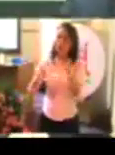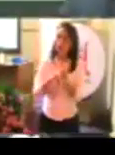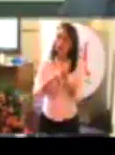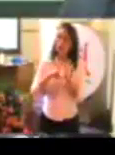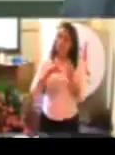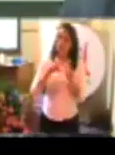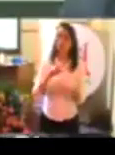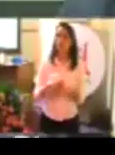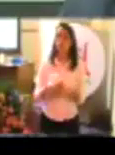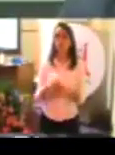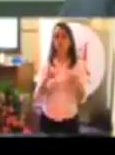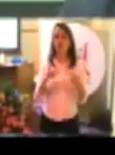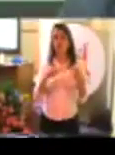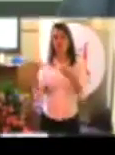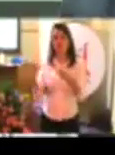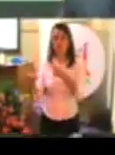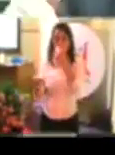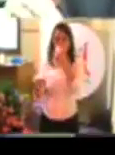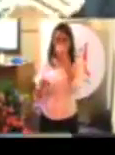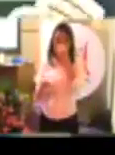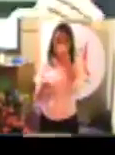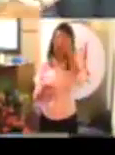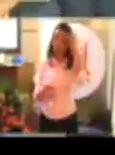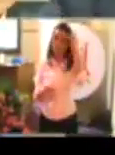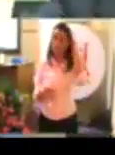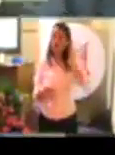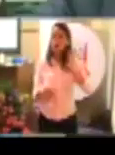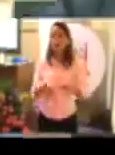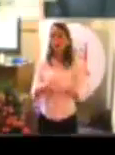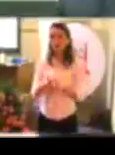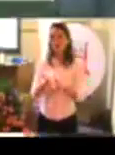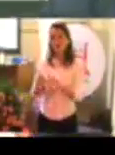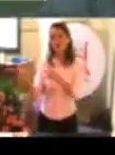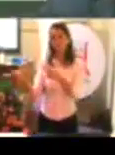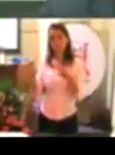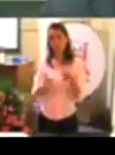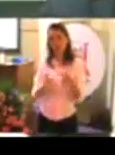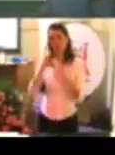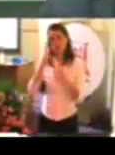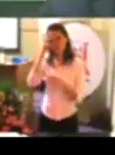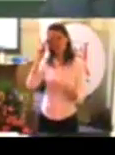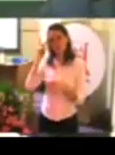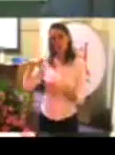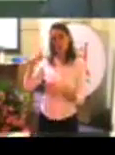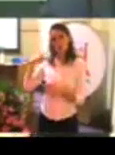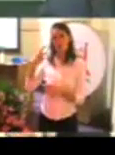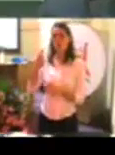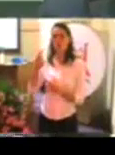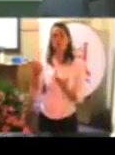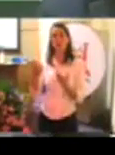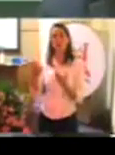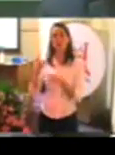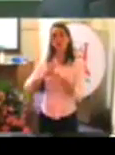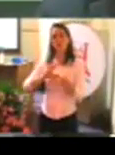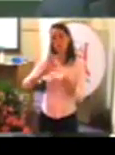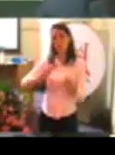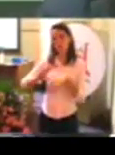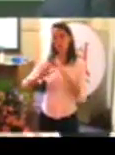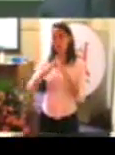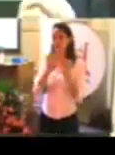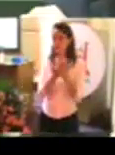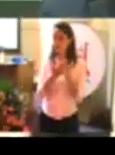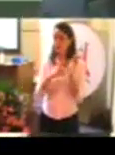do Legislativo vai oferecer. Que eles possam galgar, dentro das suas categorias